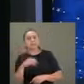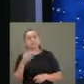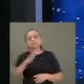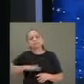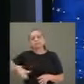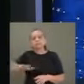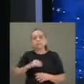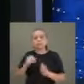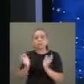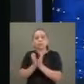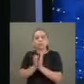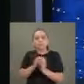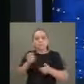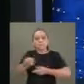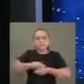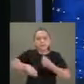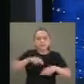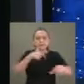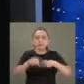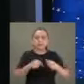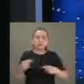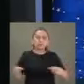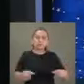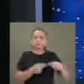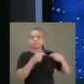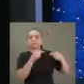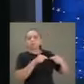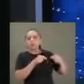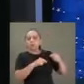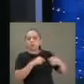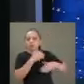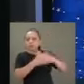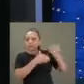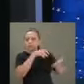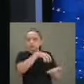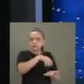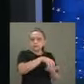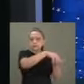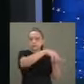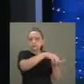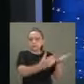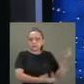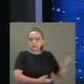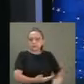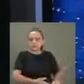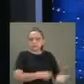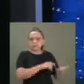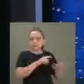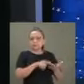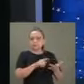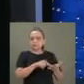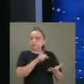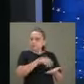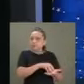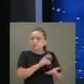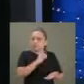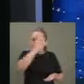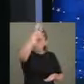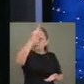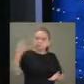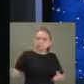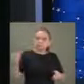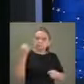tem a ver com o crescimento do setor de serviços forte e empregador